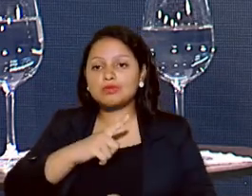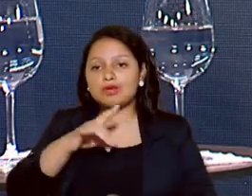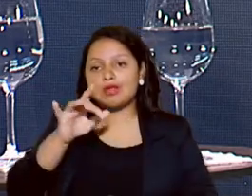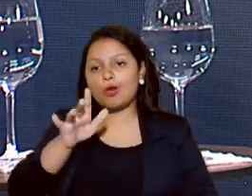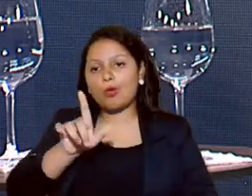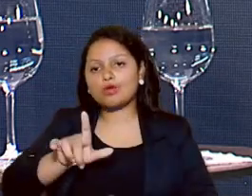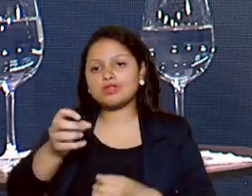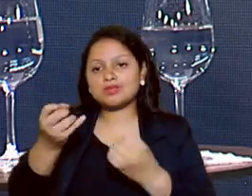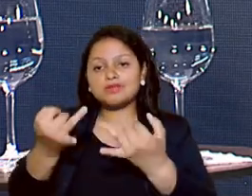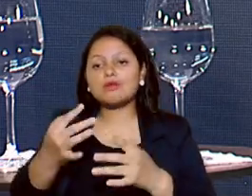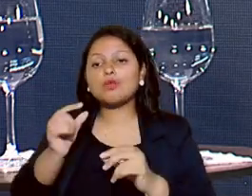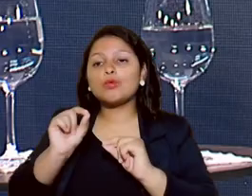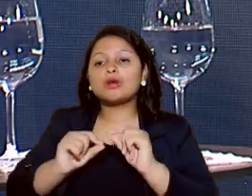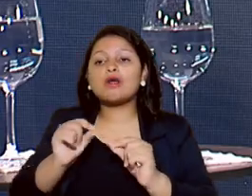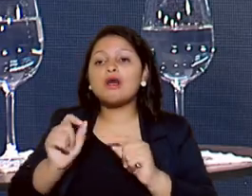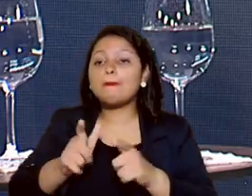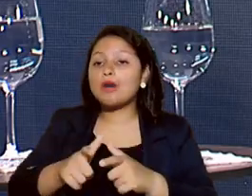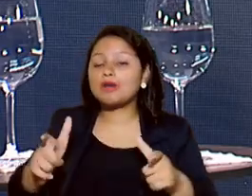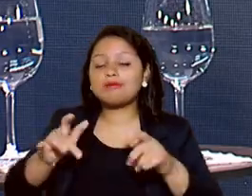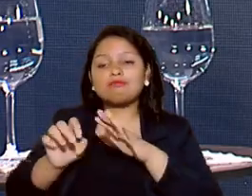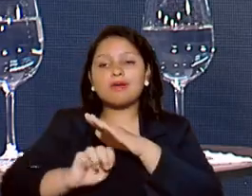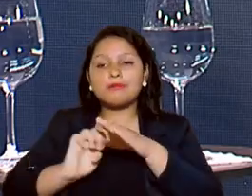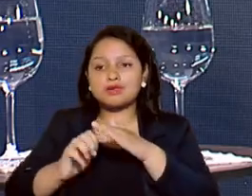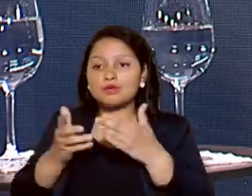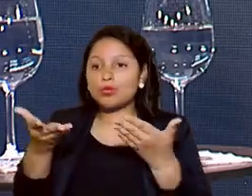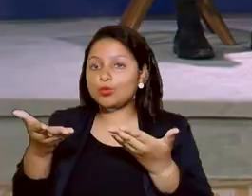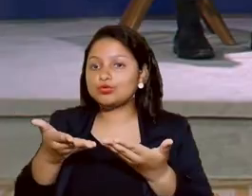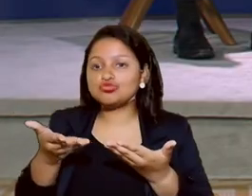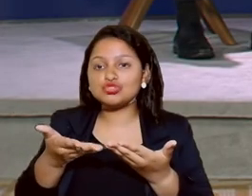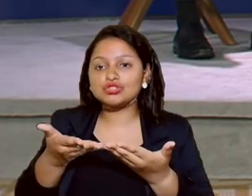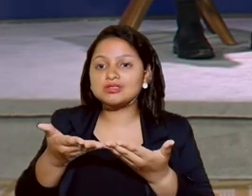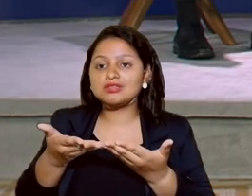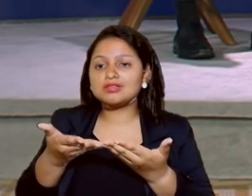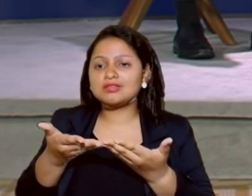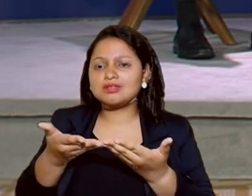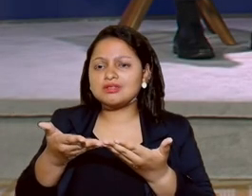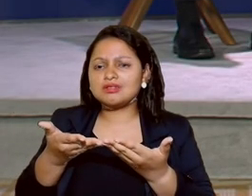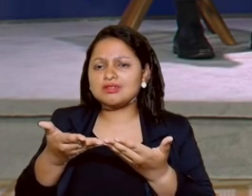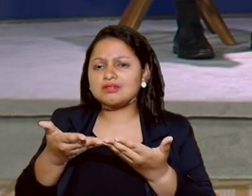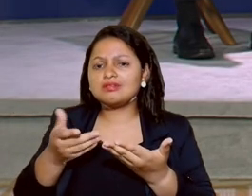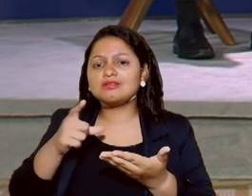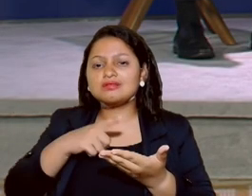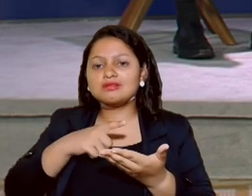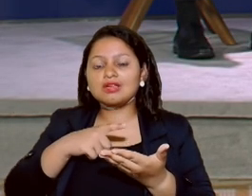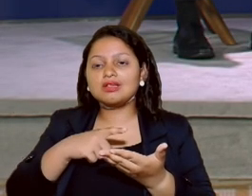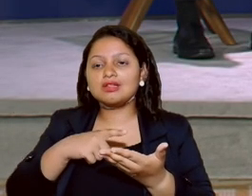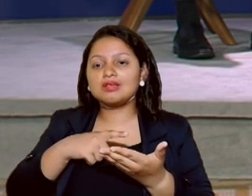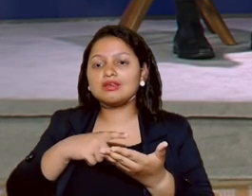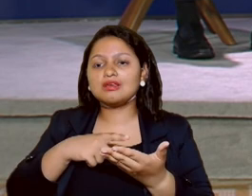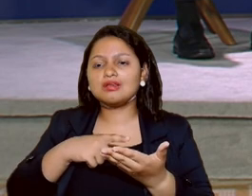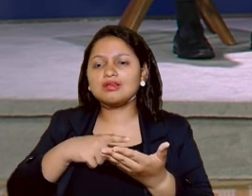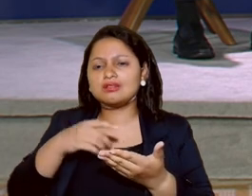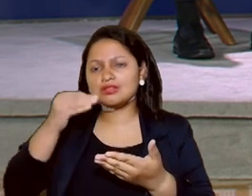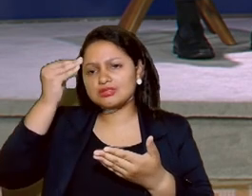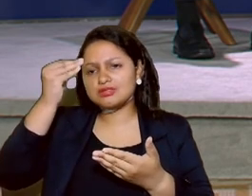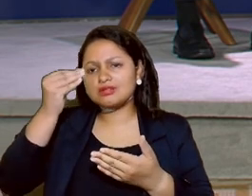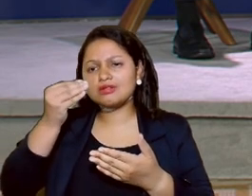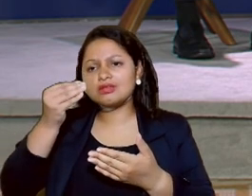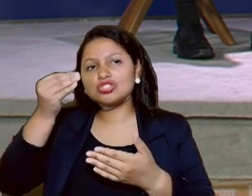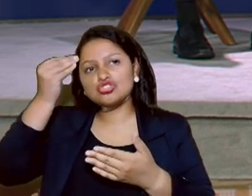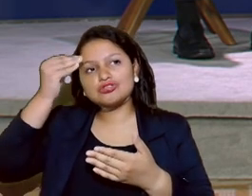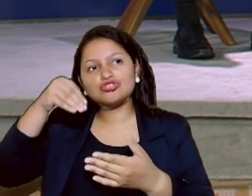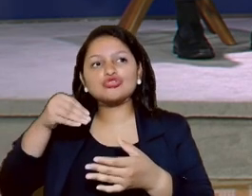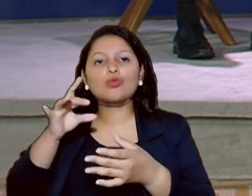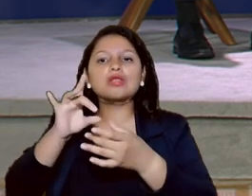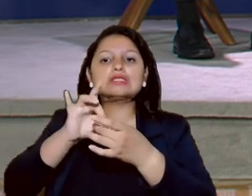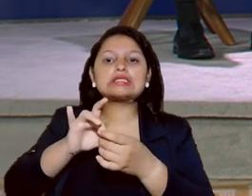simples mas a maioria das empresas hoje é existe conciliação bancária certo isso é um negócio que vai desaparecer